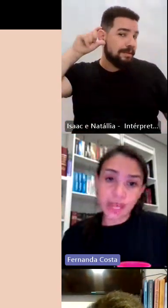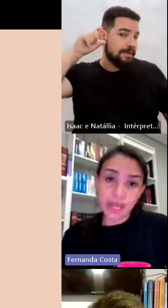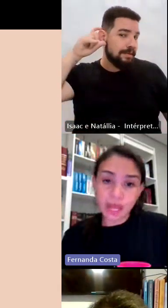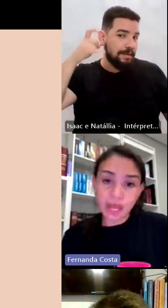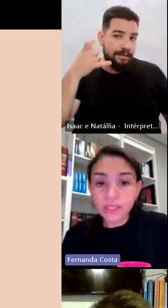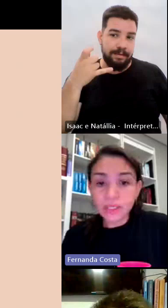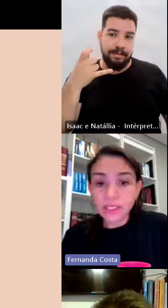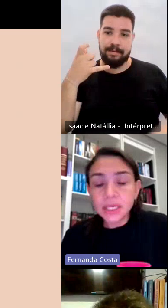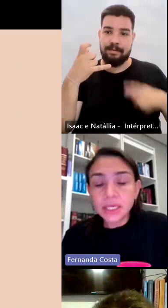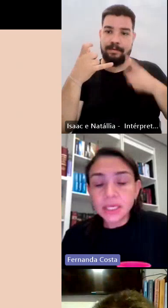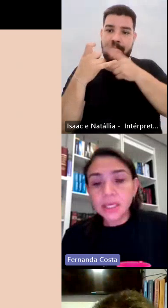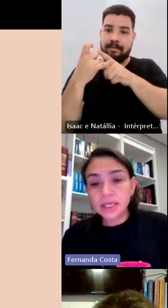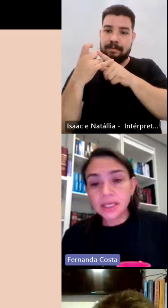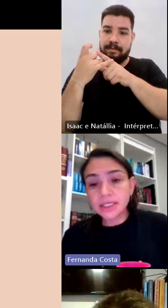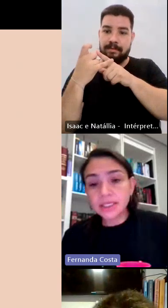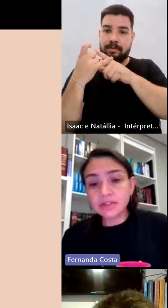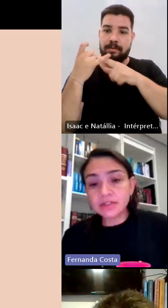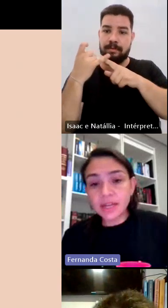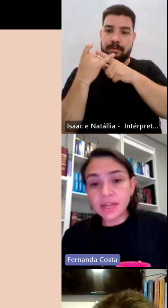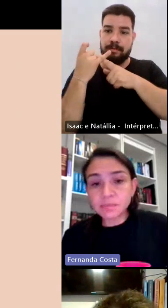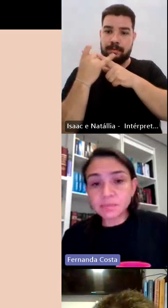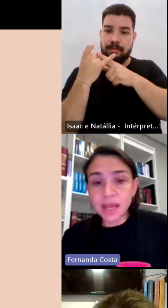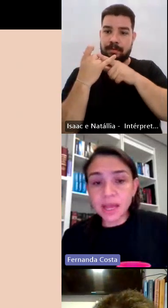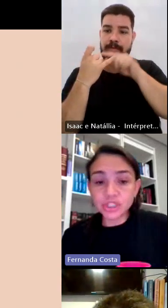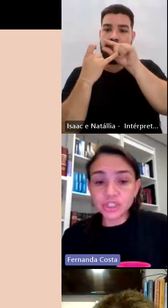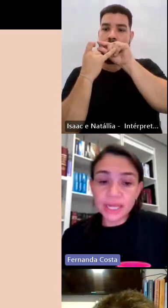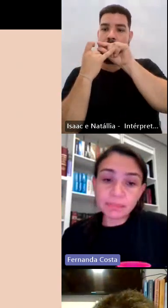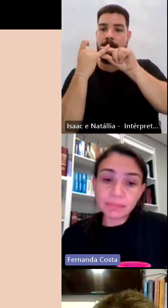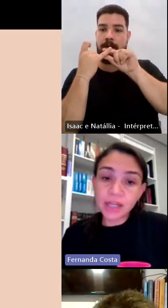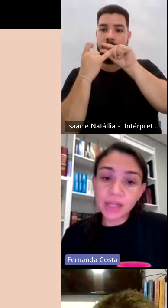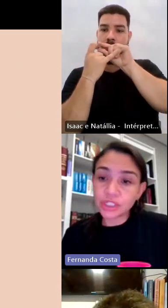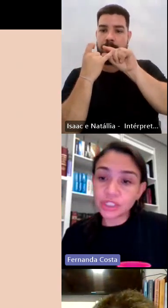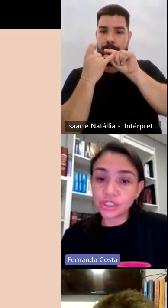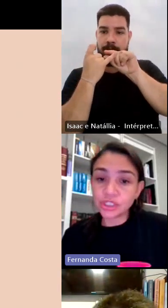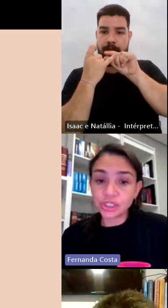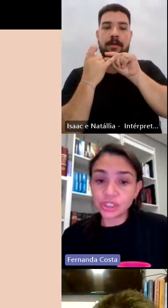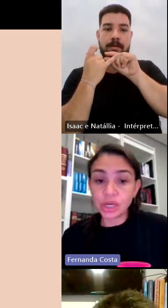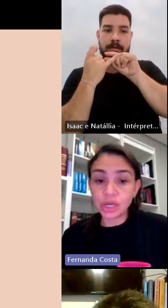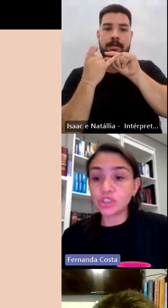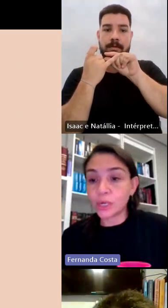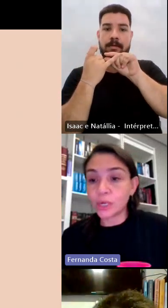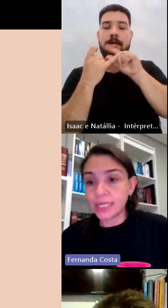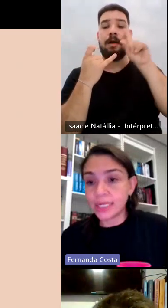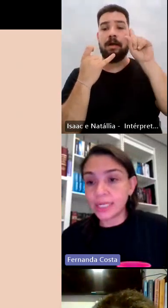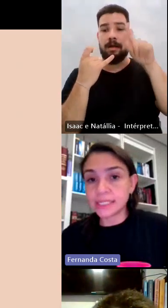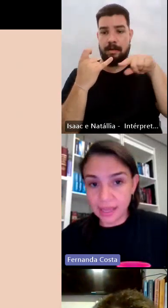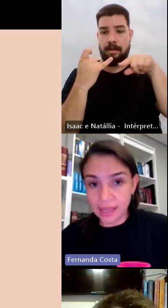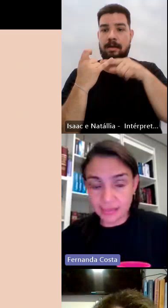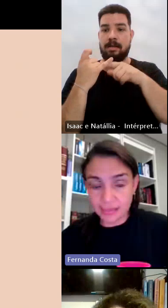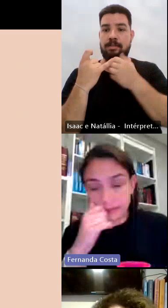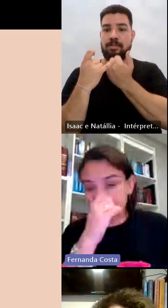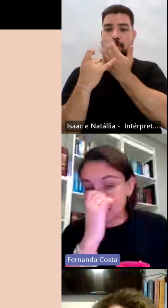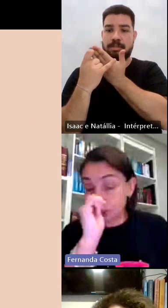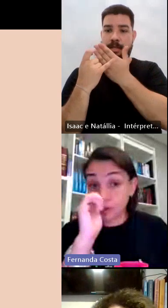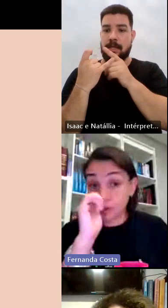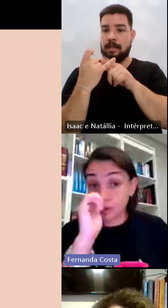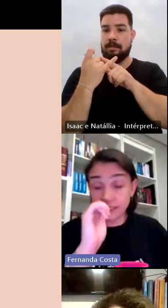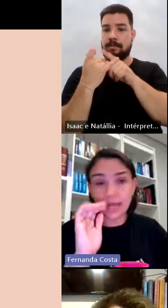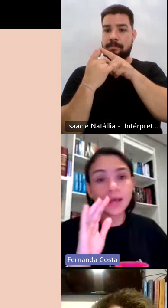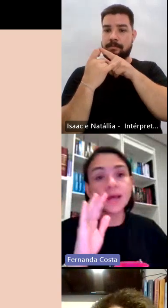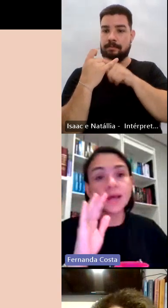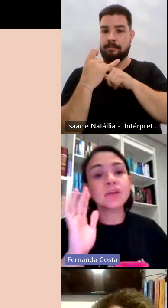esse canal aqui, que ainda faz parte dessa parte que a gente chama de orelha externa. A gente